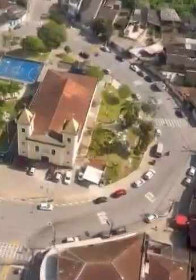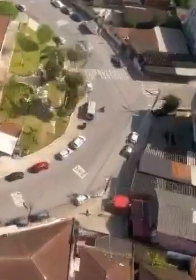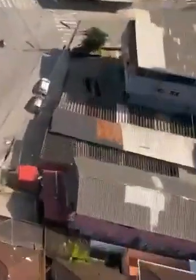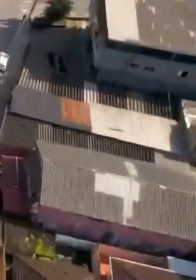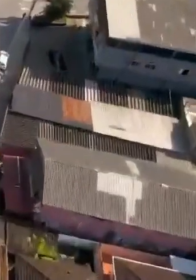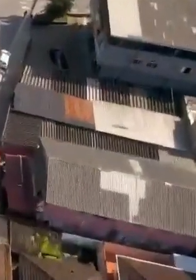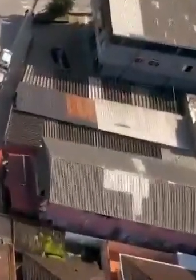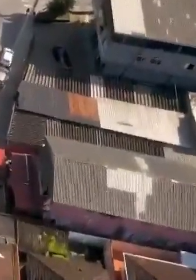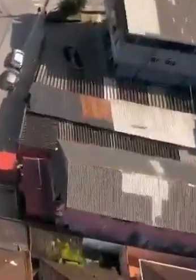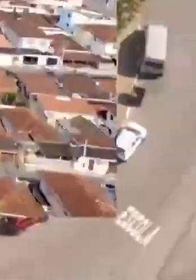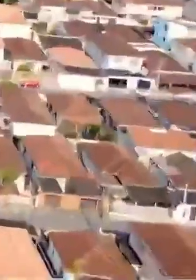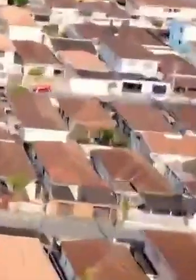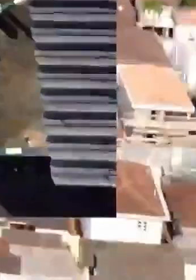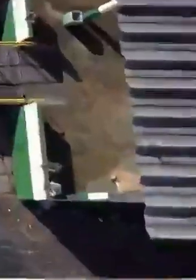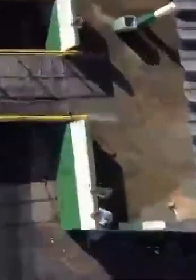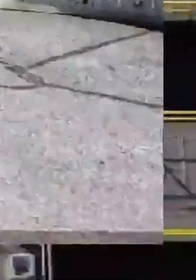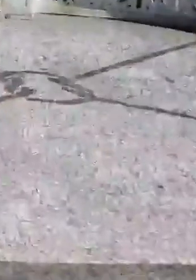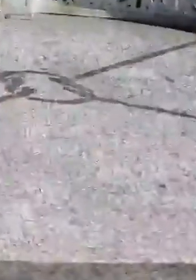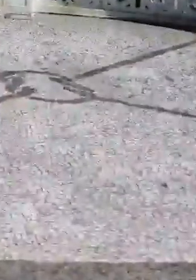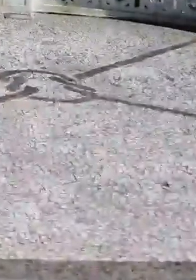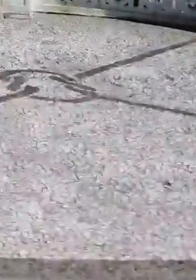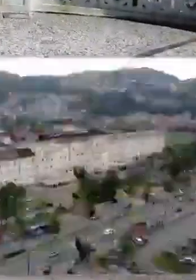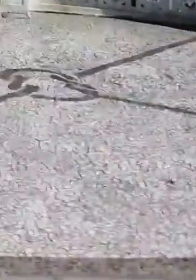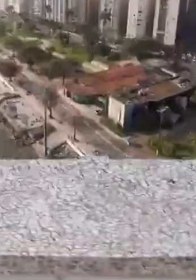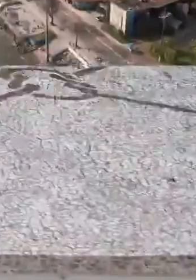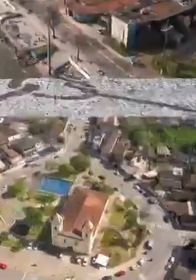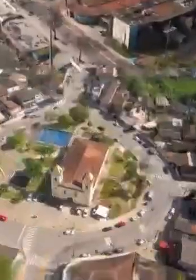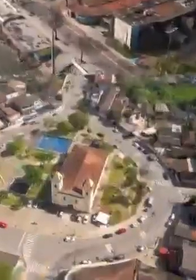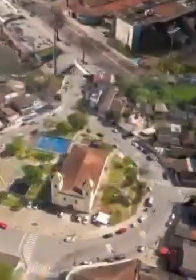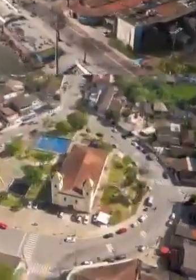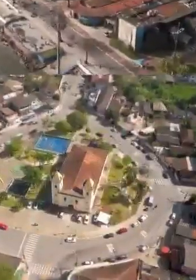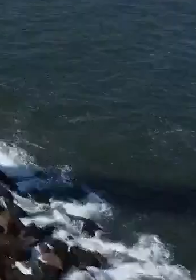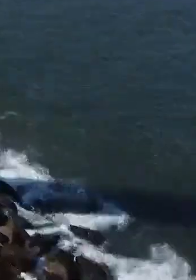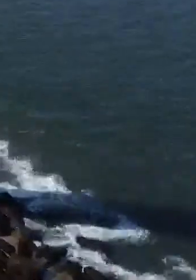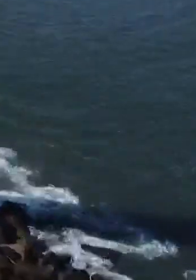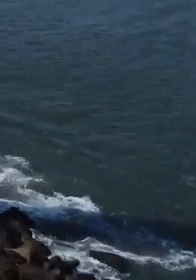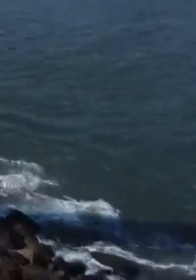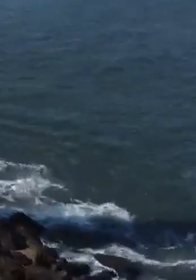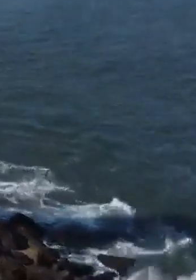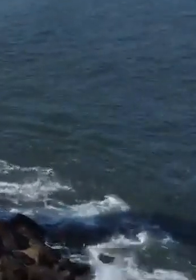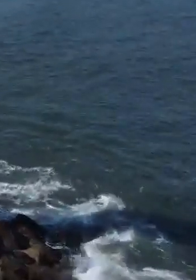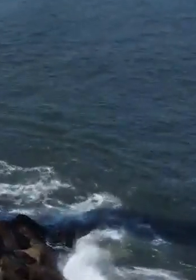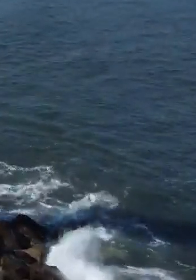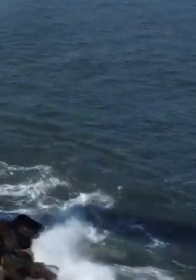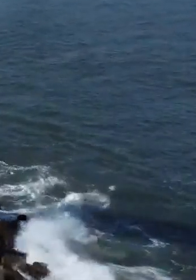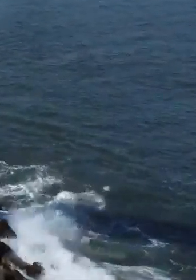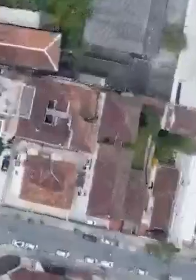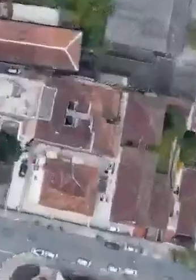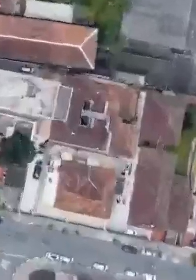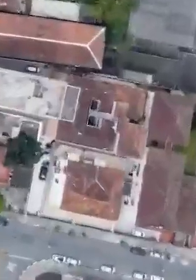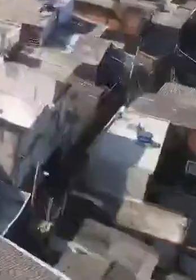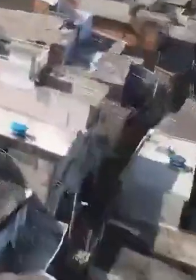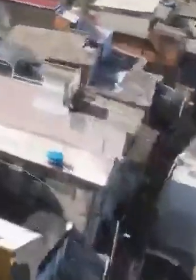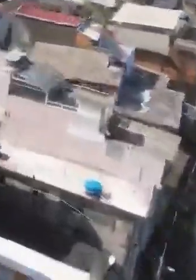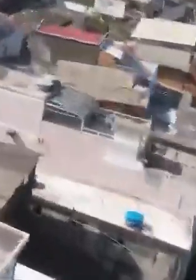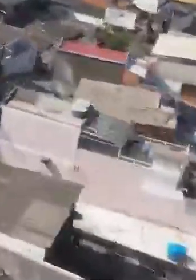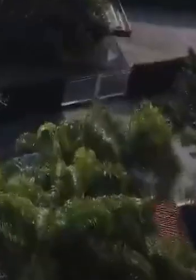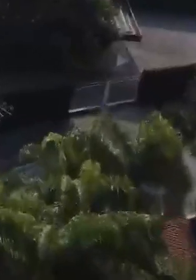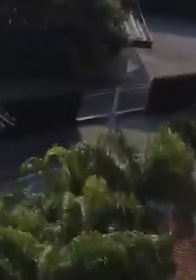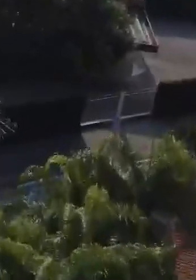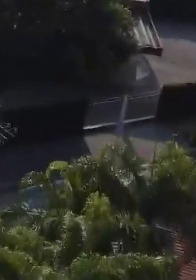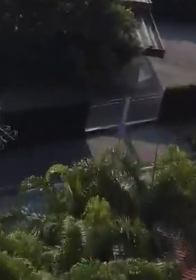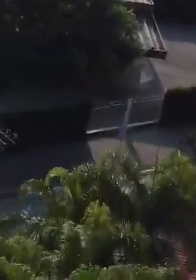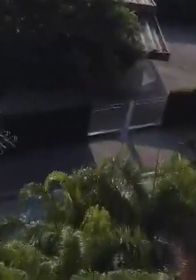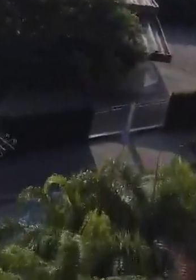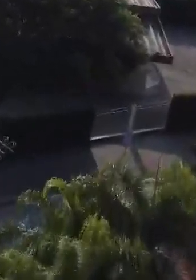que tem amor pela cidade e coragem para lutar por você. Cada canto de Santos tem uma história. Em cada